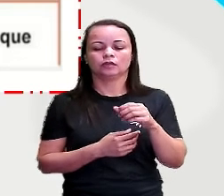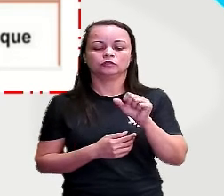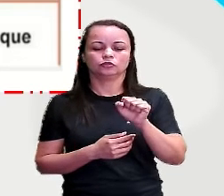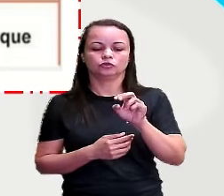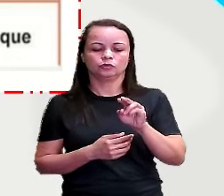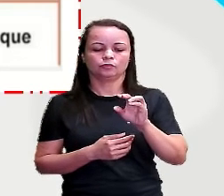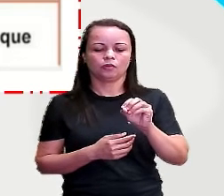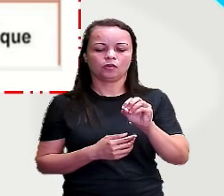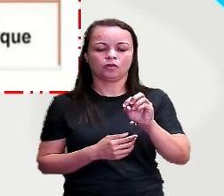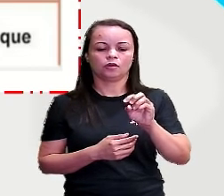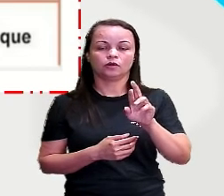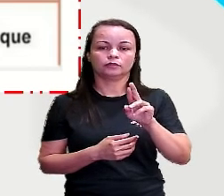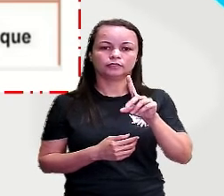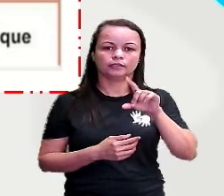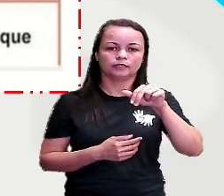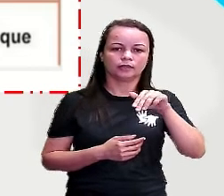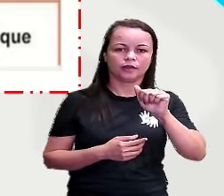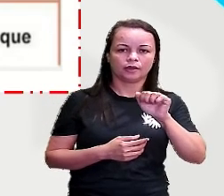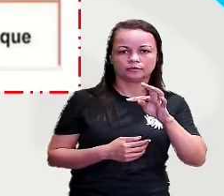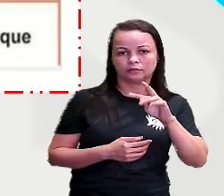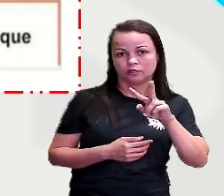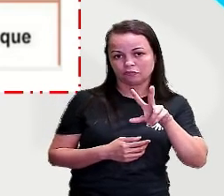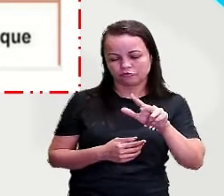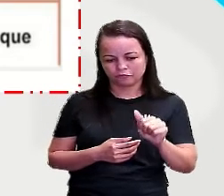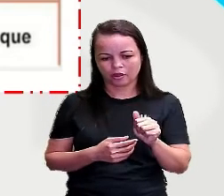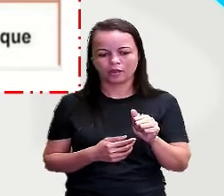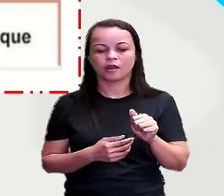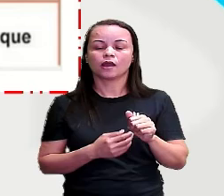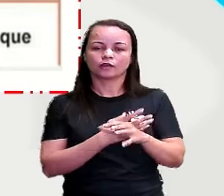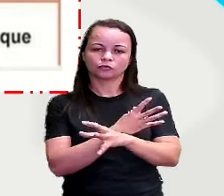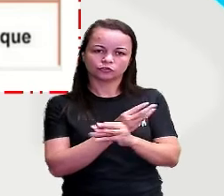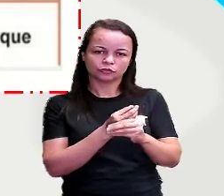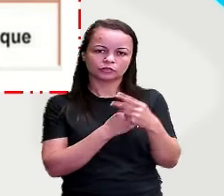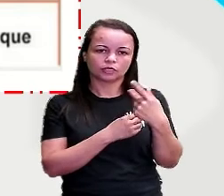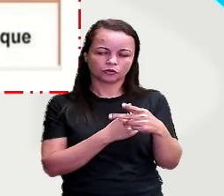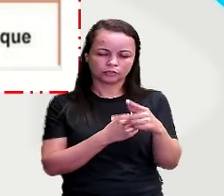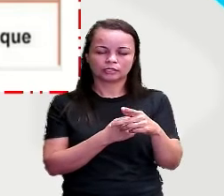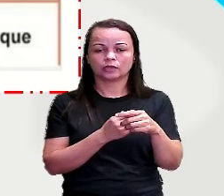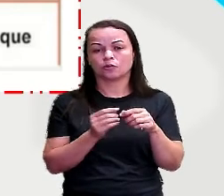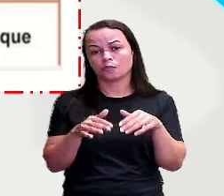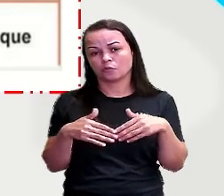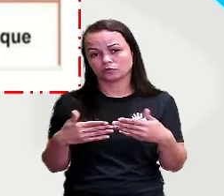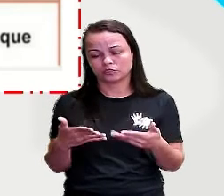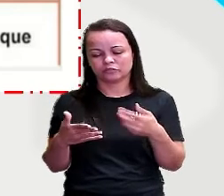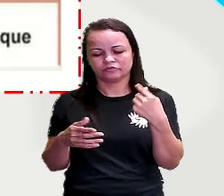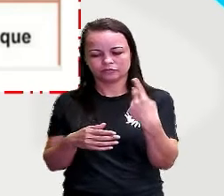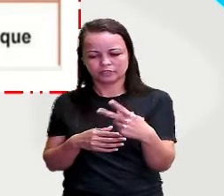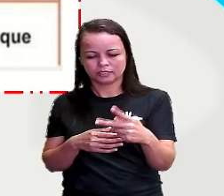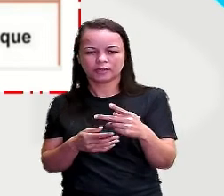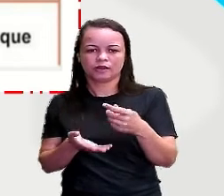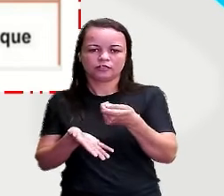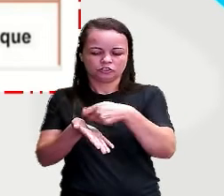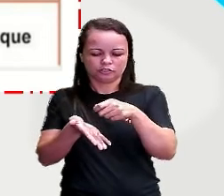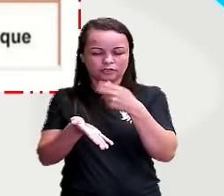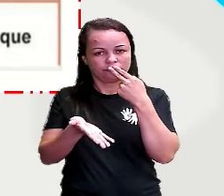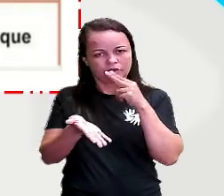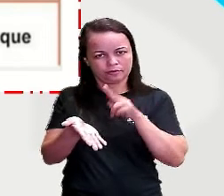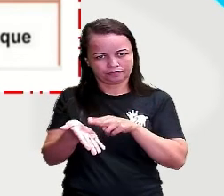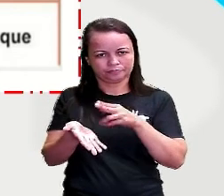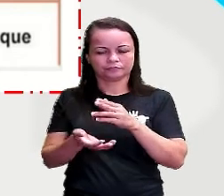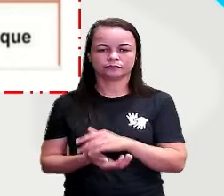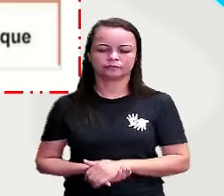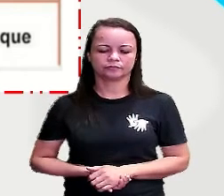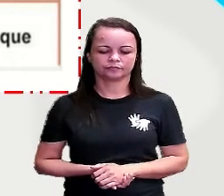subordinativa causais, que é o motivo pelo qual elas escreviam cartas, ou eles escreviam cartas, né? Pode ser